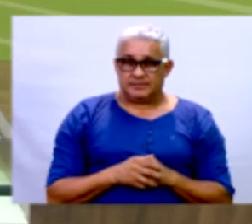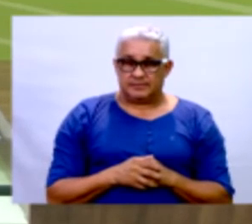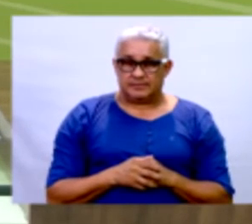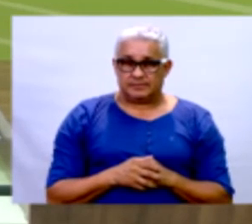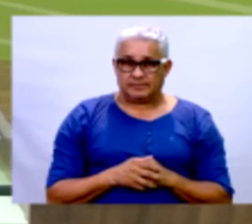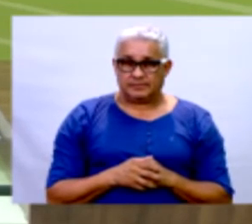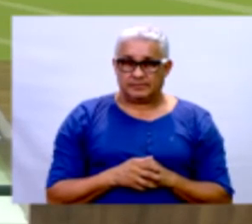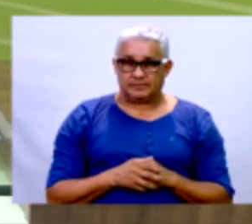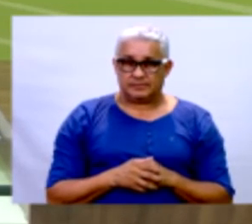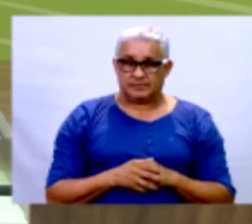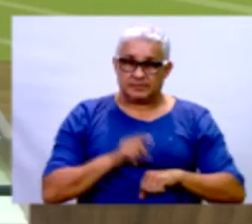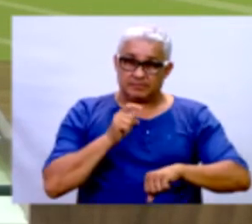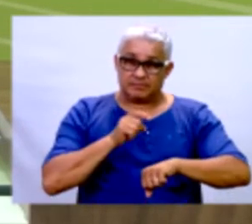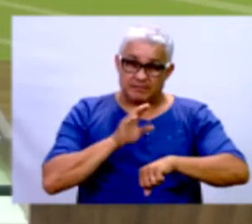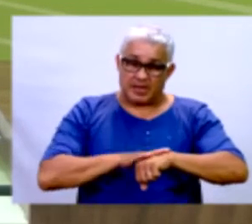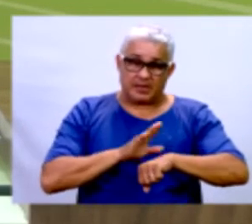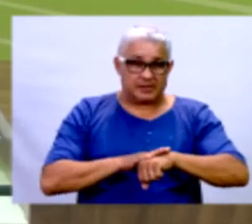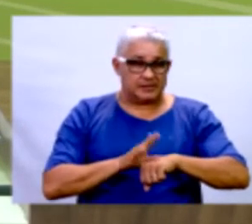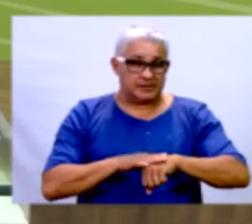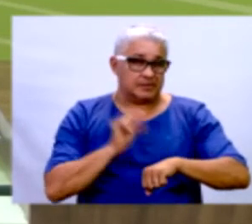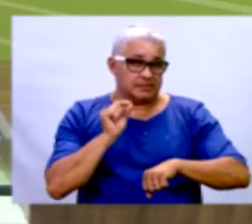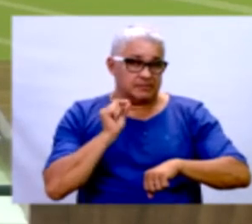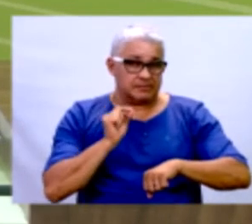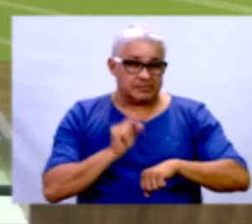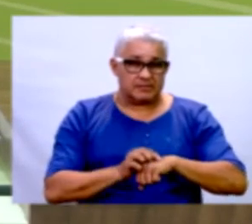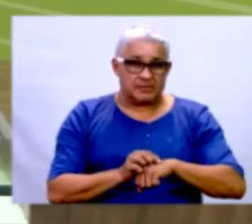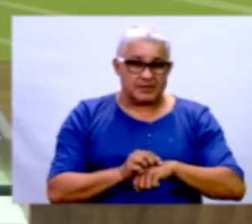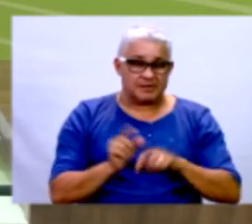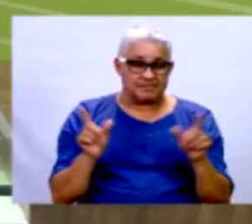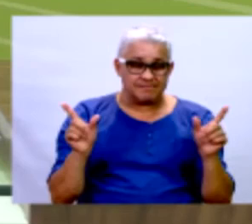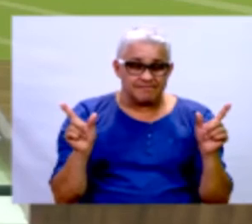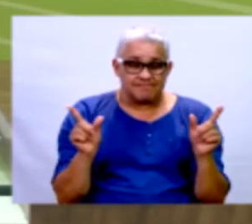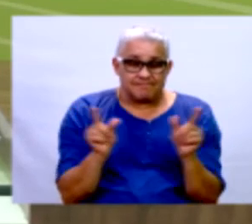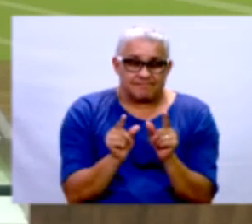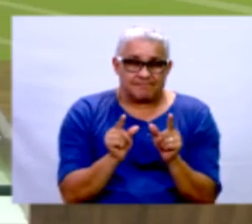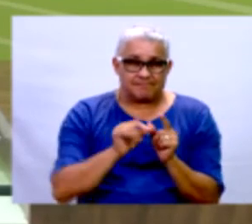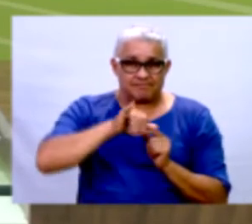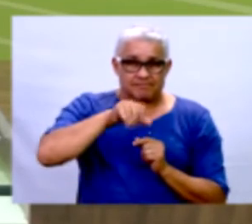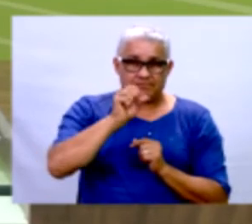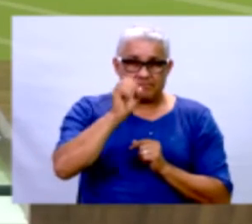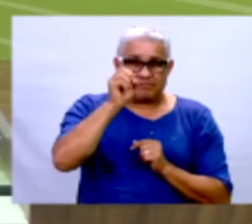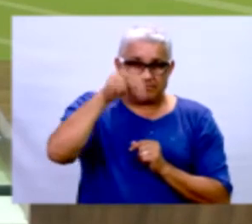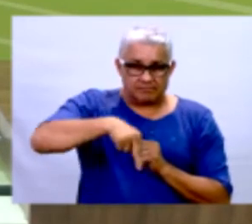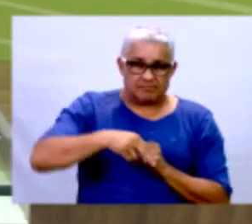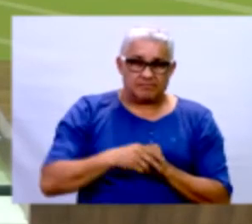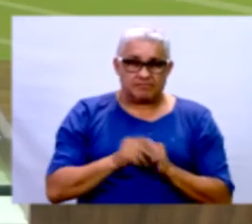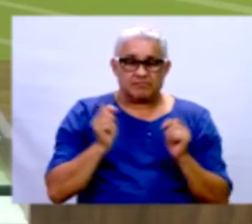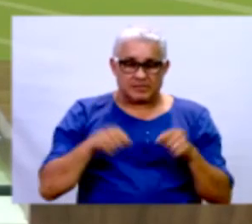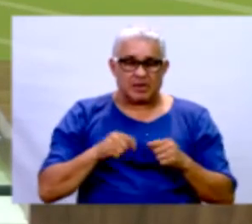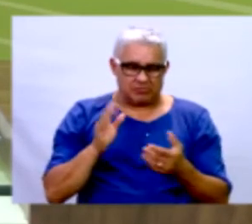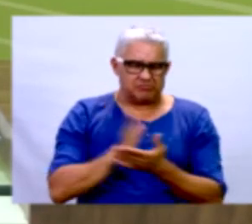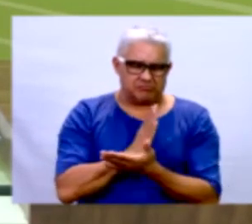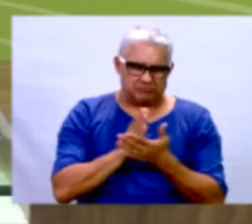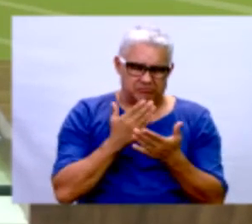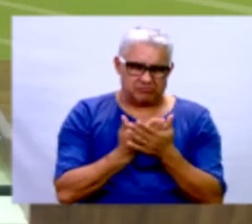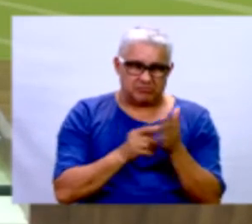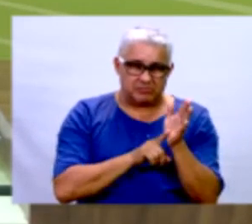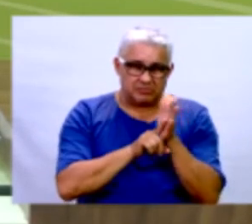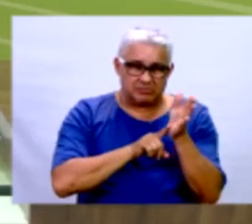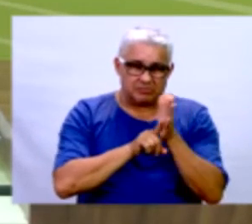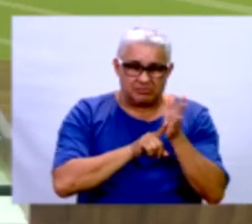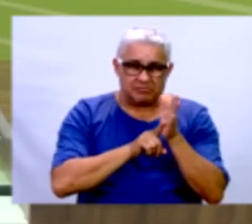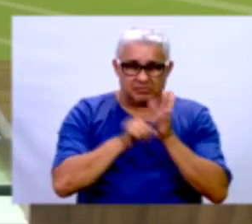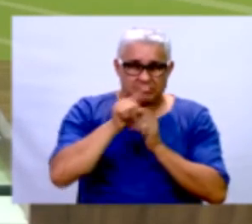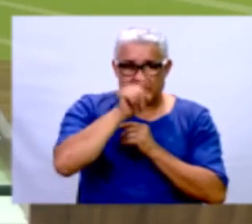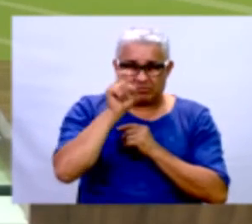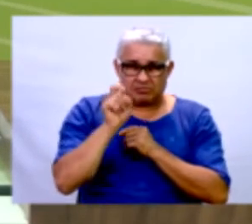esse tempo normalmente é um pouco menor no JSON. Embora existam alguns estudos que questionam um pouquinho,